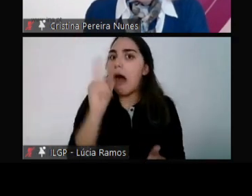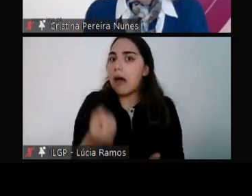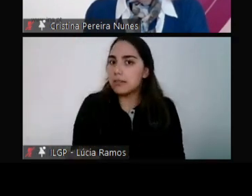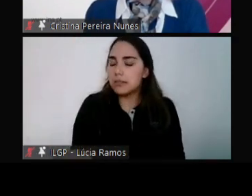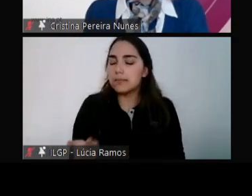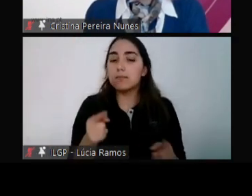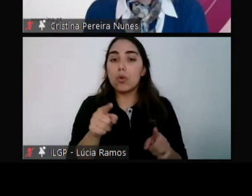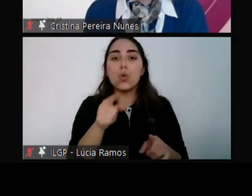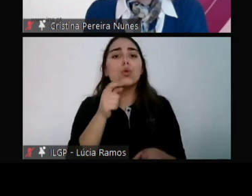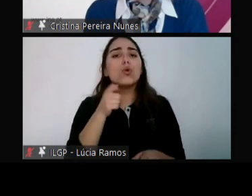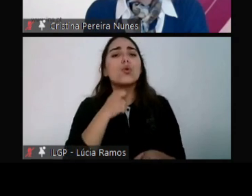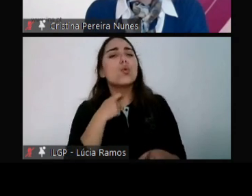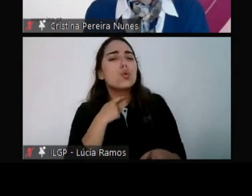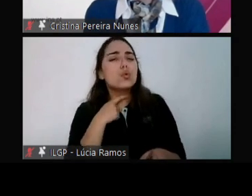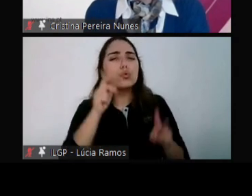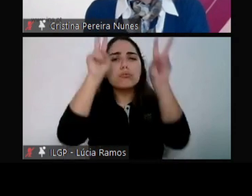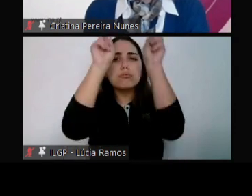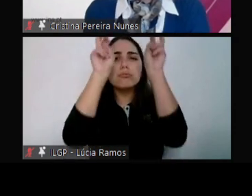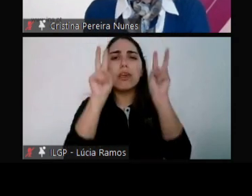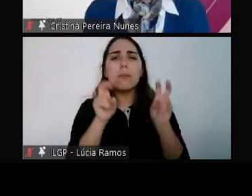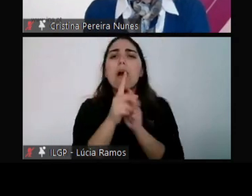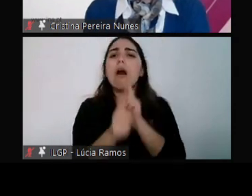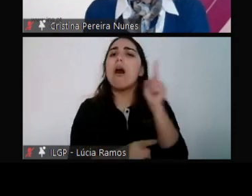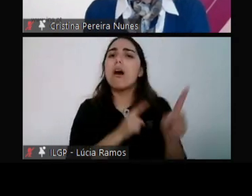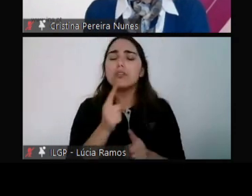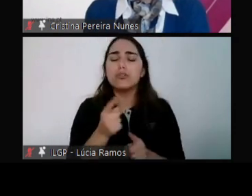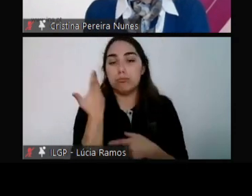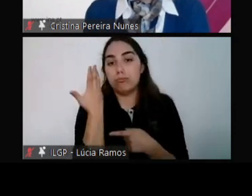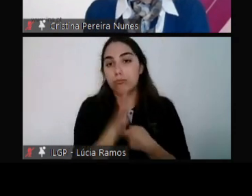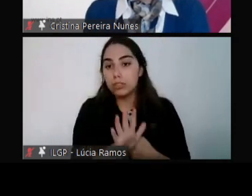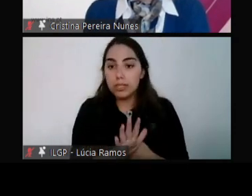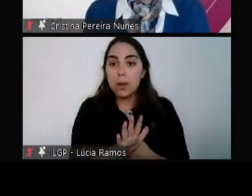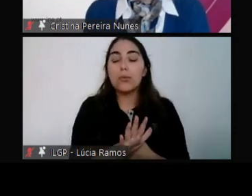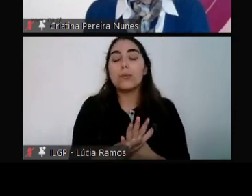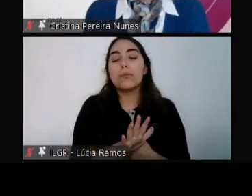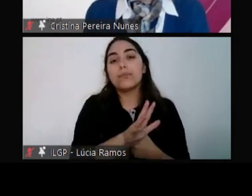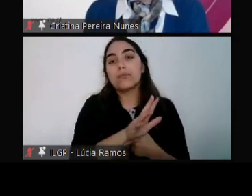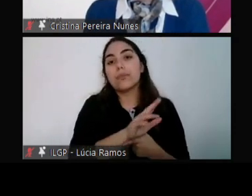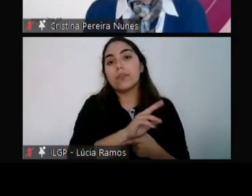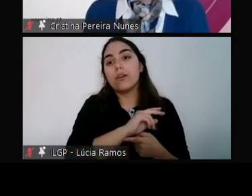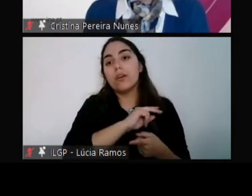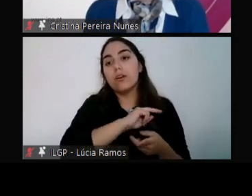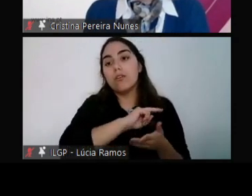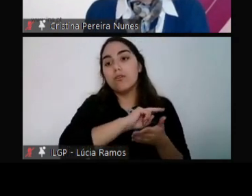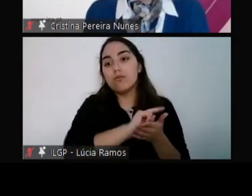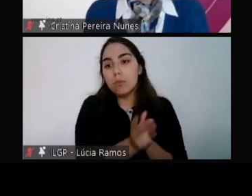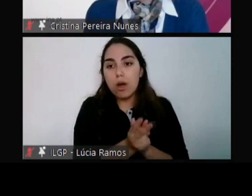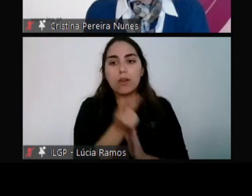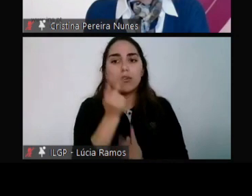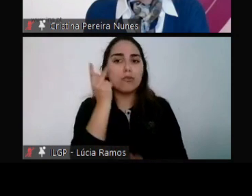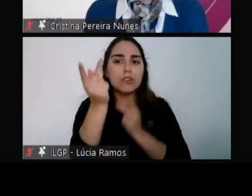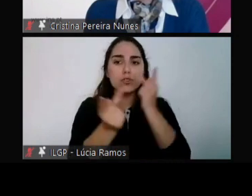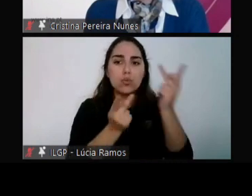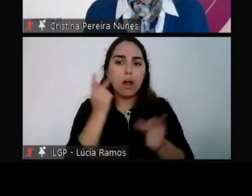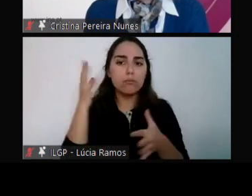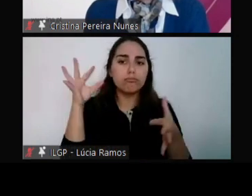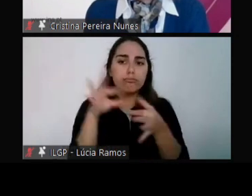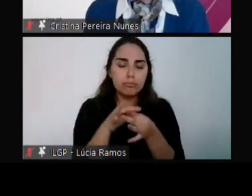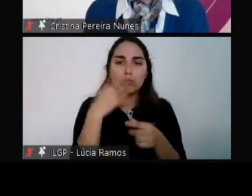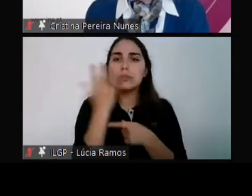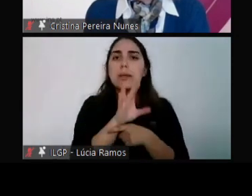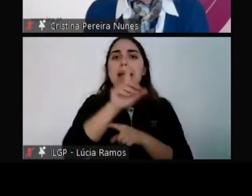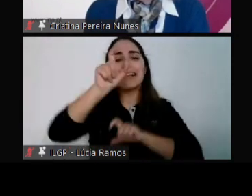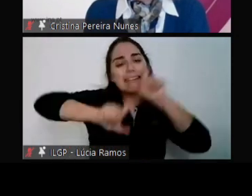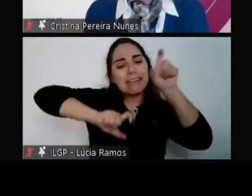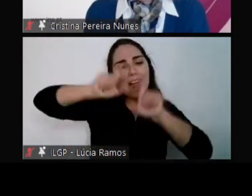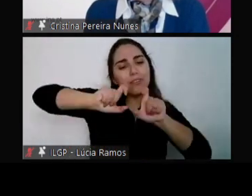Power BI, mas fazemos coisas muito simples, como falamos de vocabulário visual. Nós muitas vezes não sabemos escolher os gráficos certos para comunicar a nossa informação,